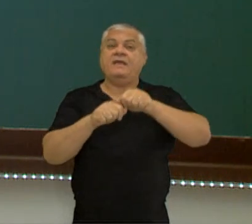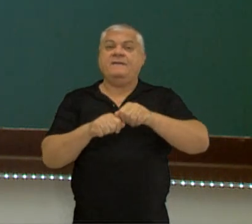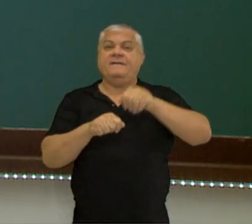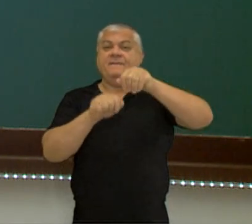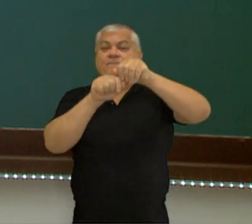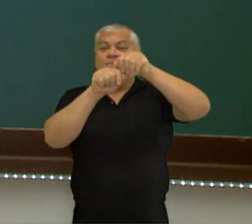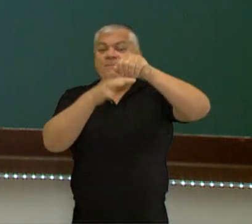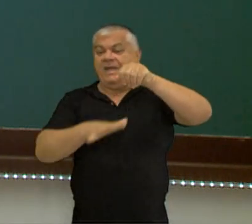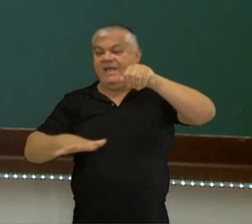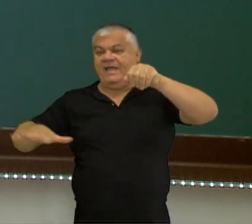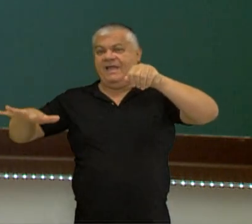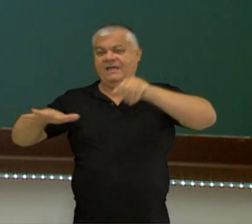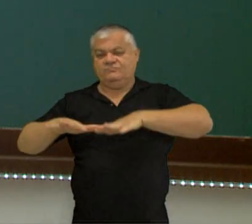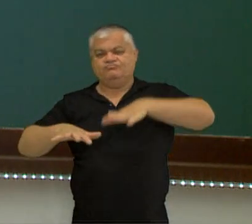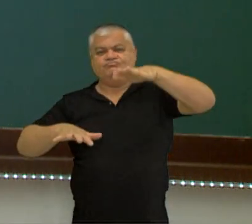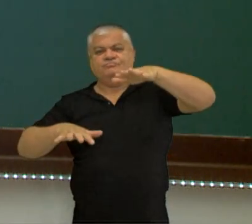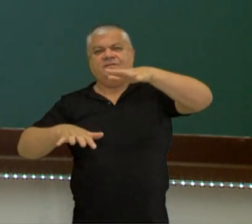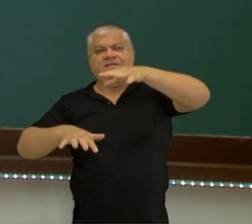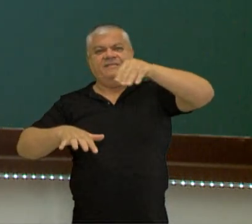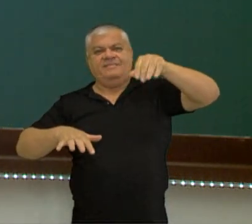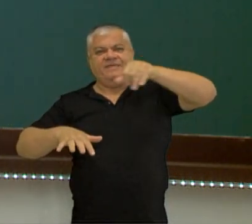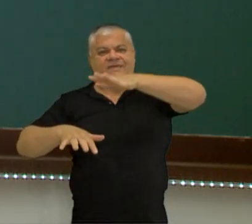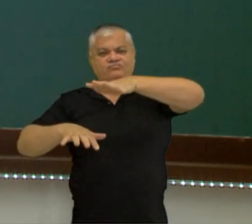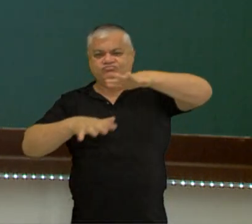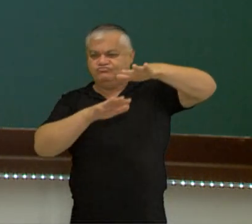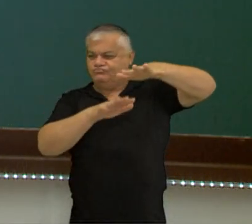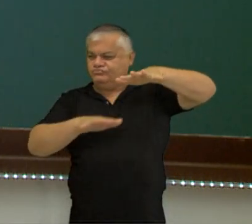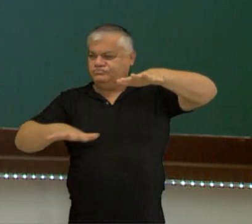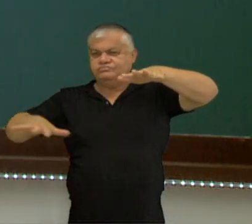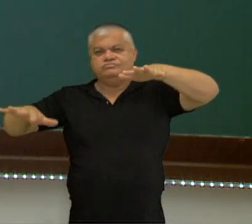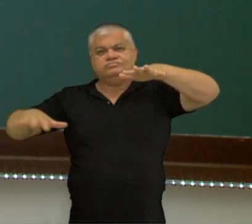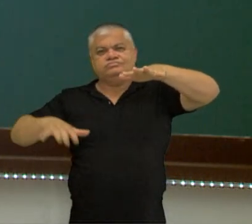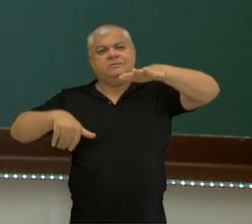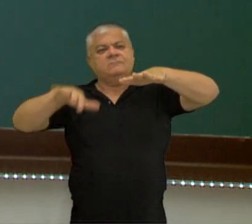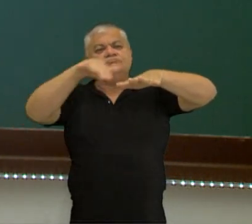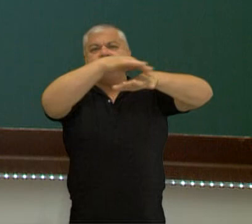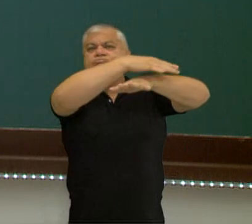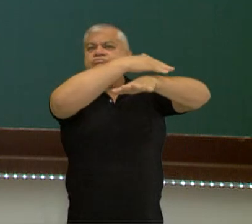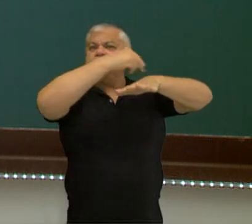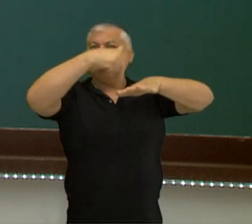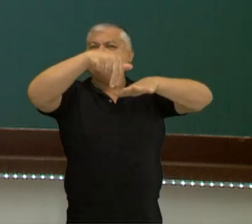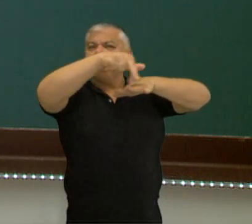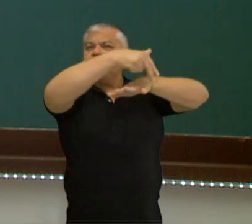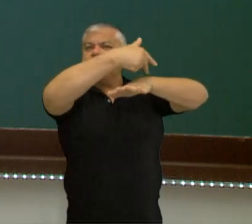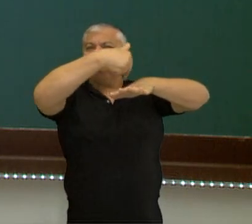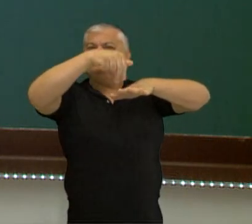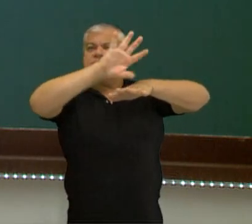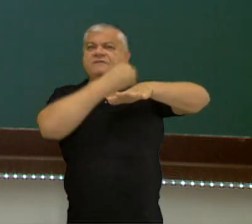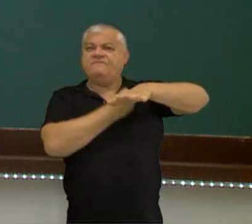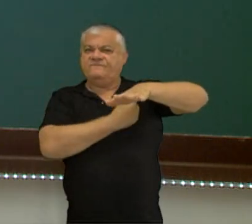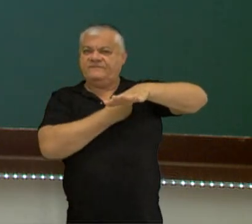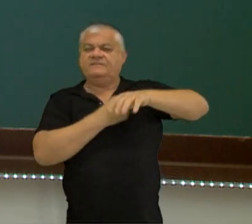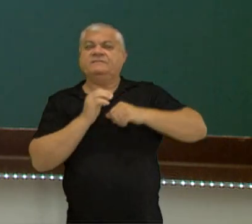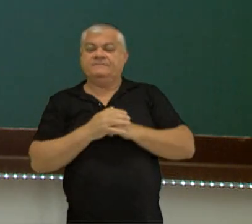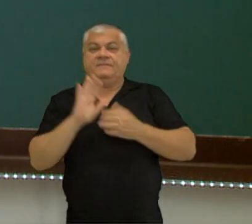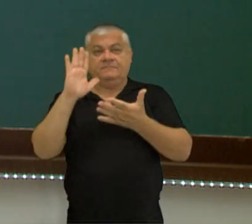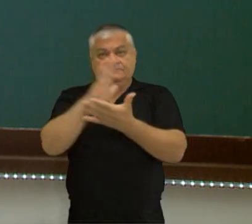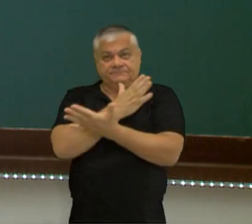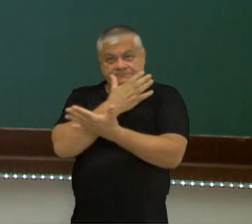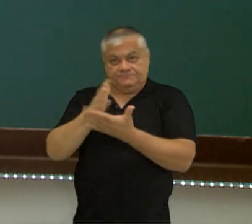do nível do mar ou oceano, acima das águas do mar ou oceano. E aí nós temos a divisão